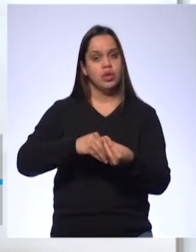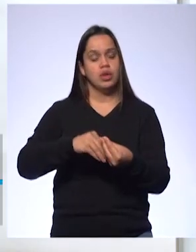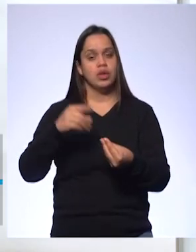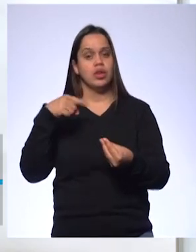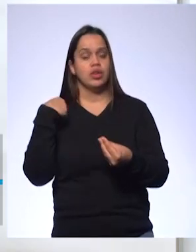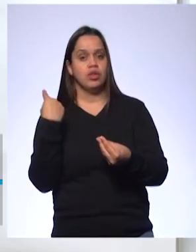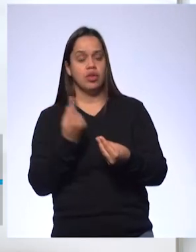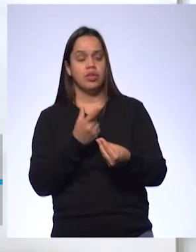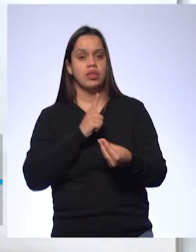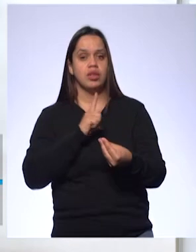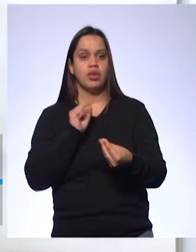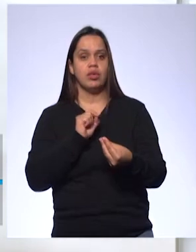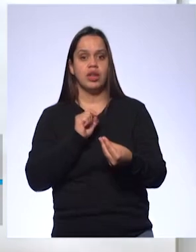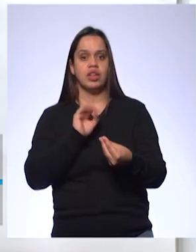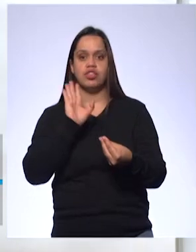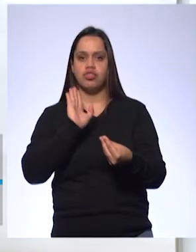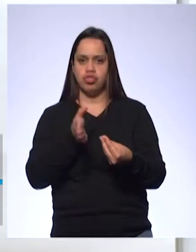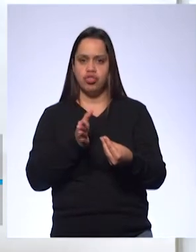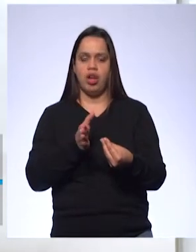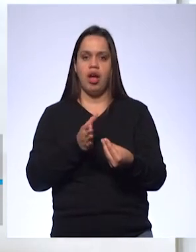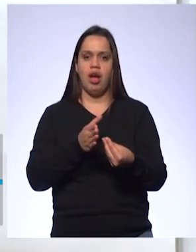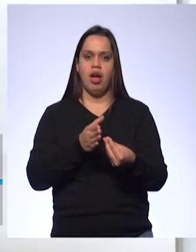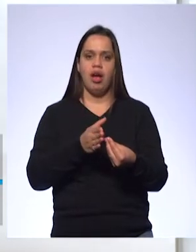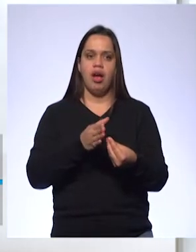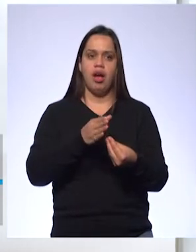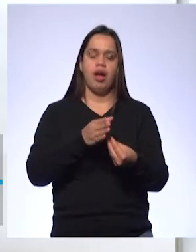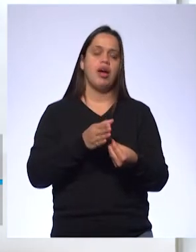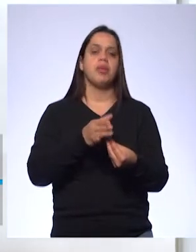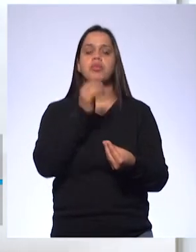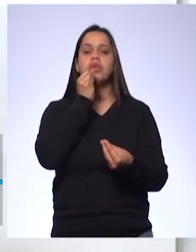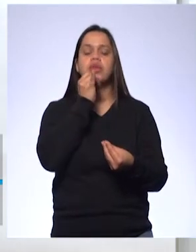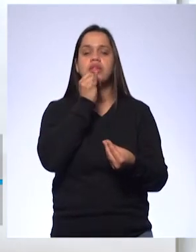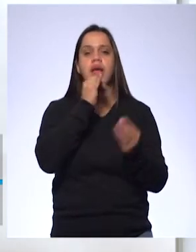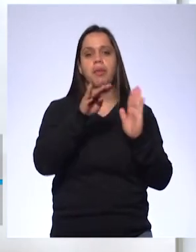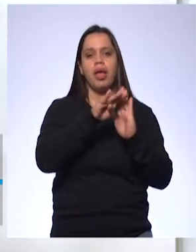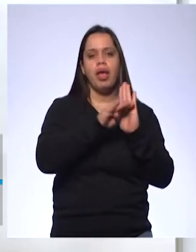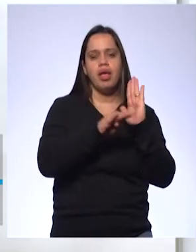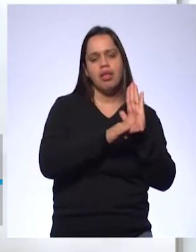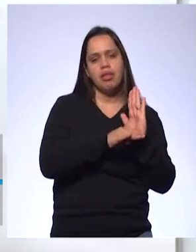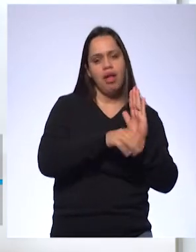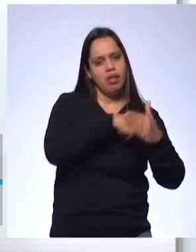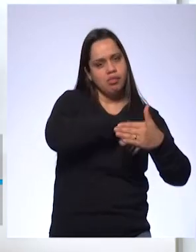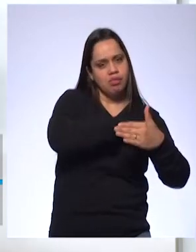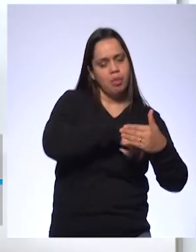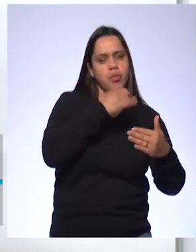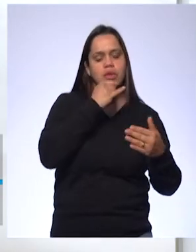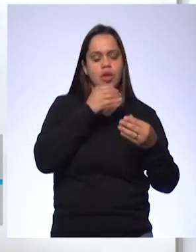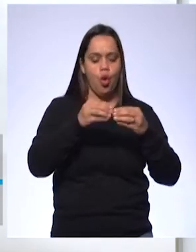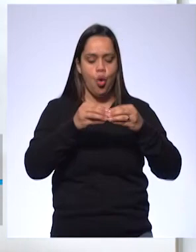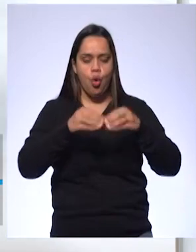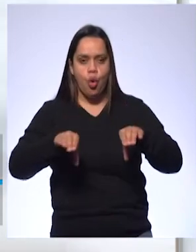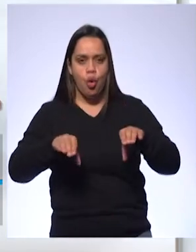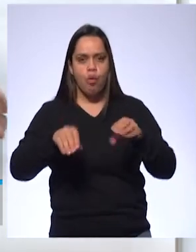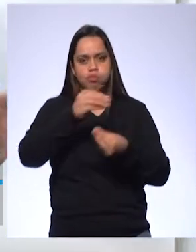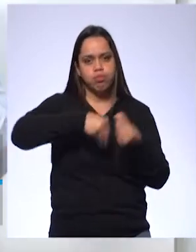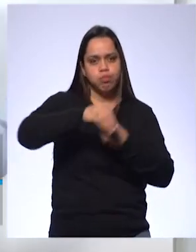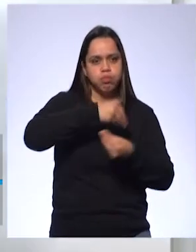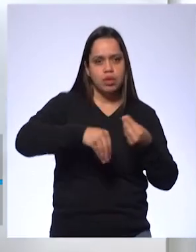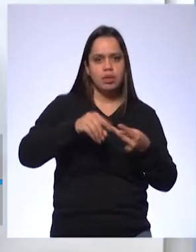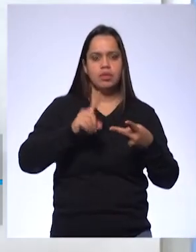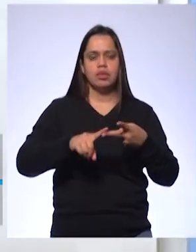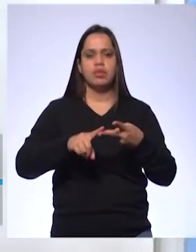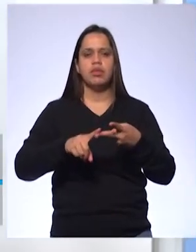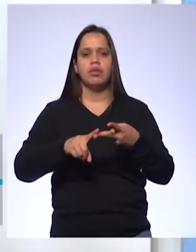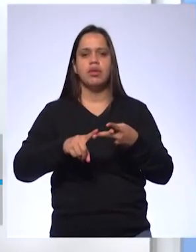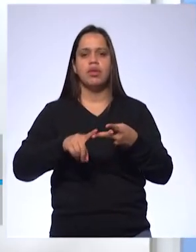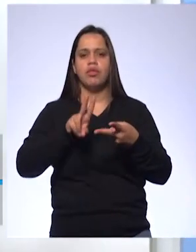ter muito bem distribuídas e tudo mais. Quando você pega uma receita, você olha, bata os ovos com vinagre, um